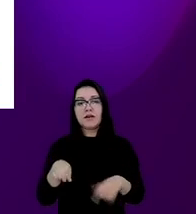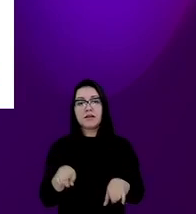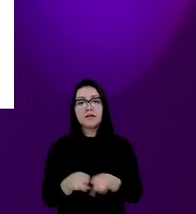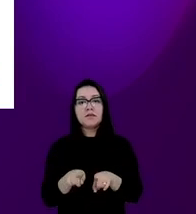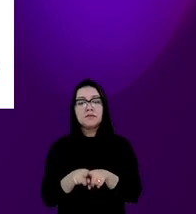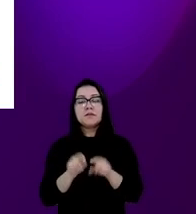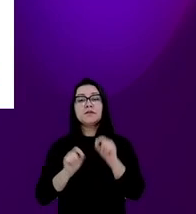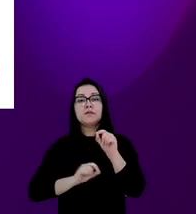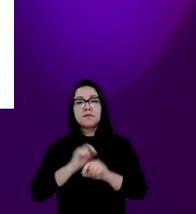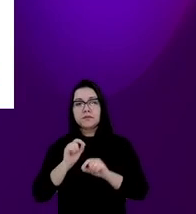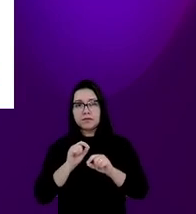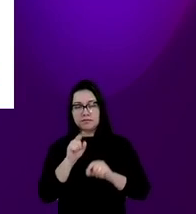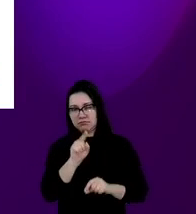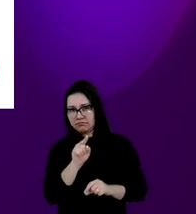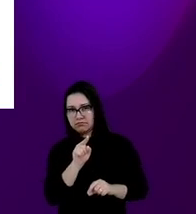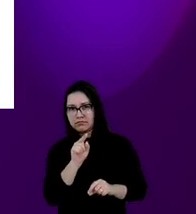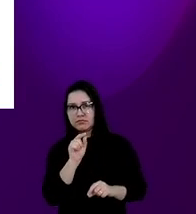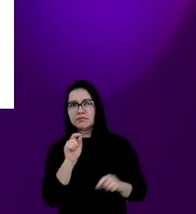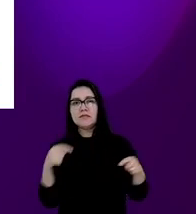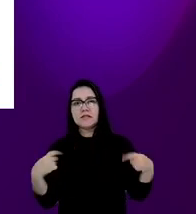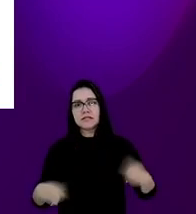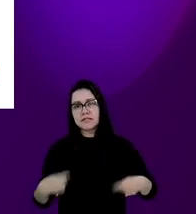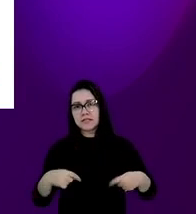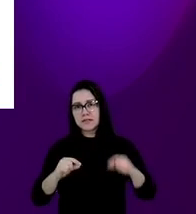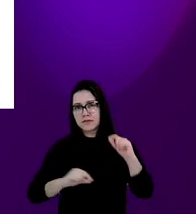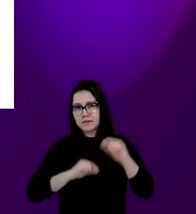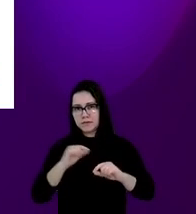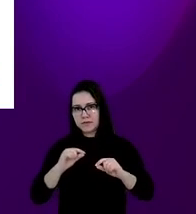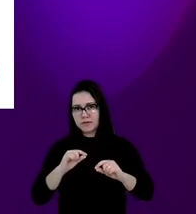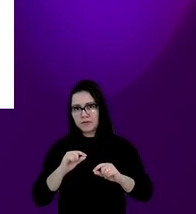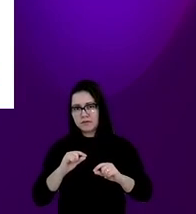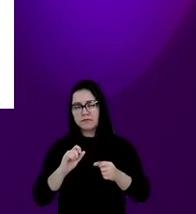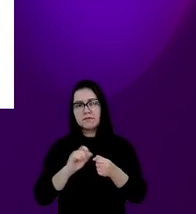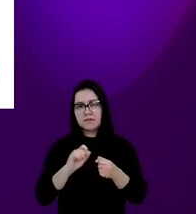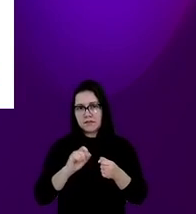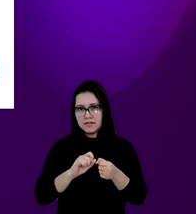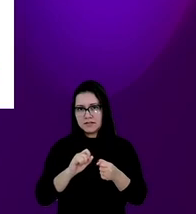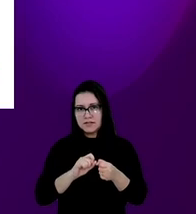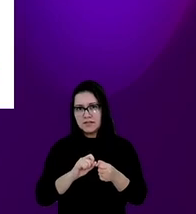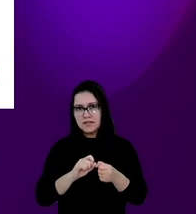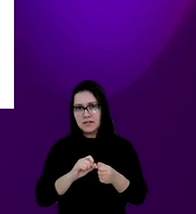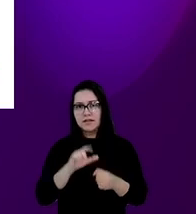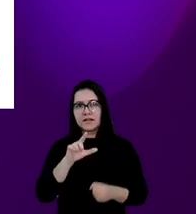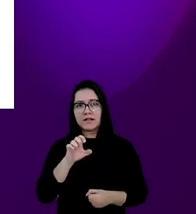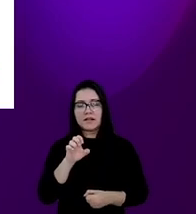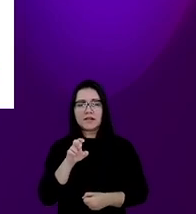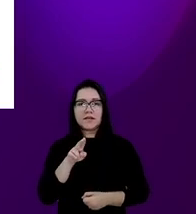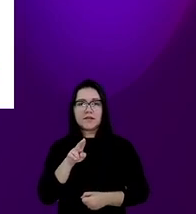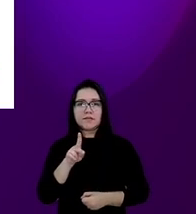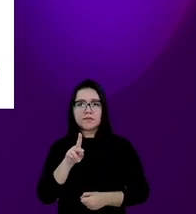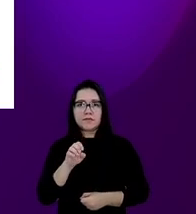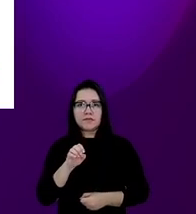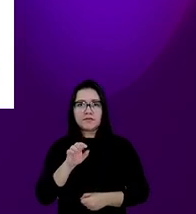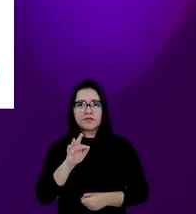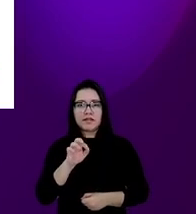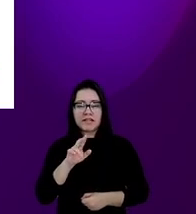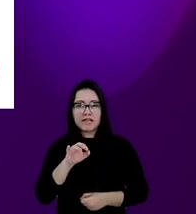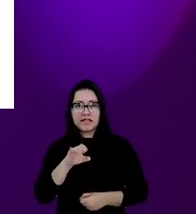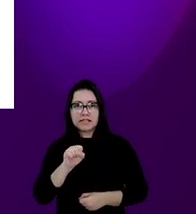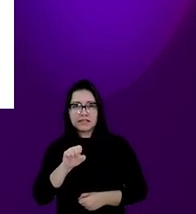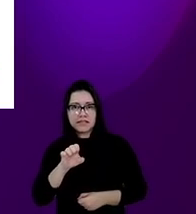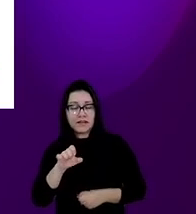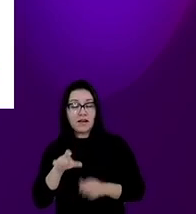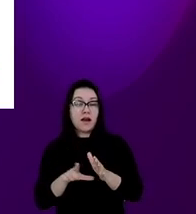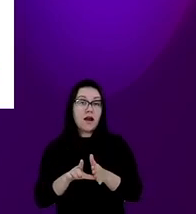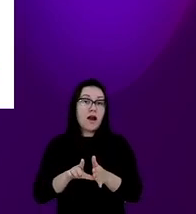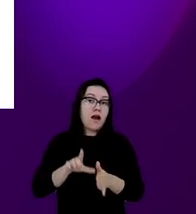que você deve fazer a leucoferese o mais precoce possível, para que você